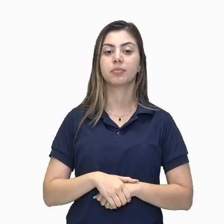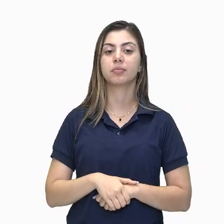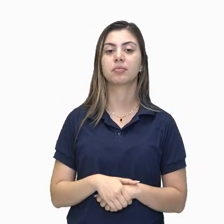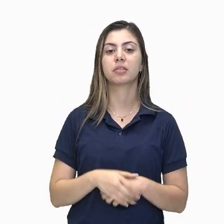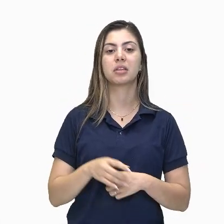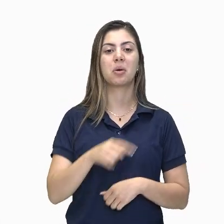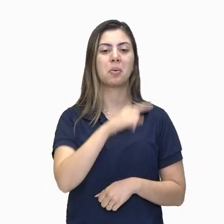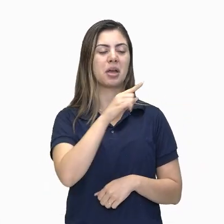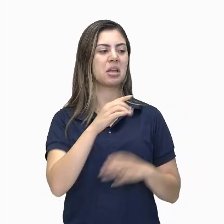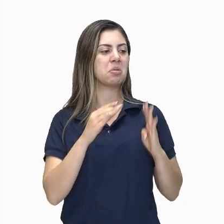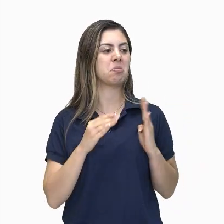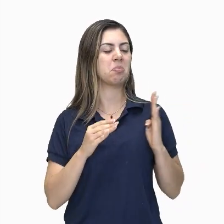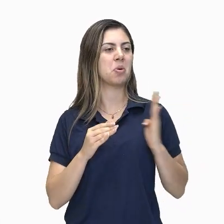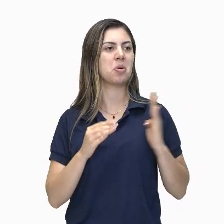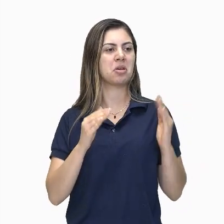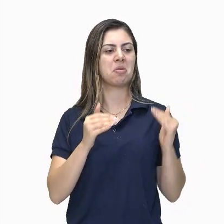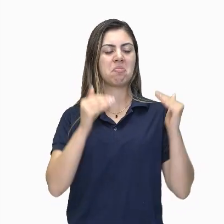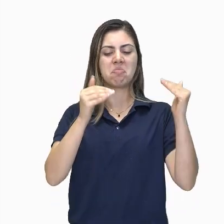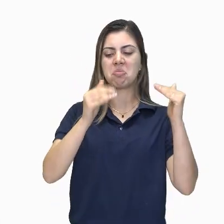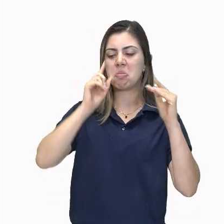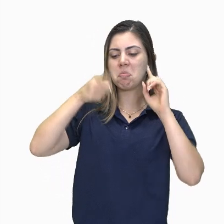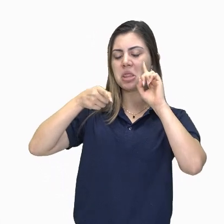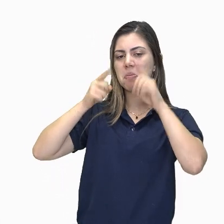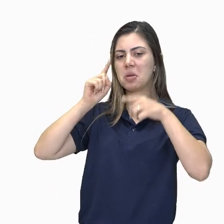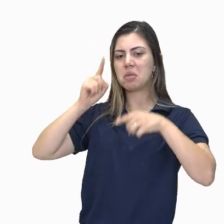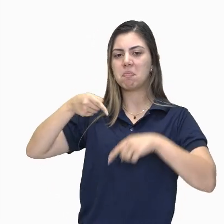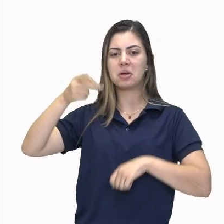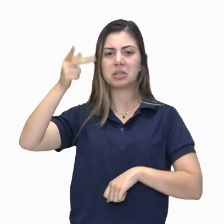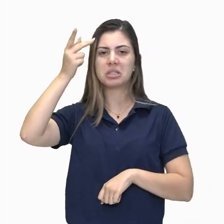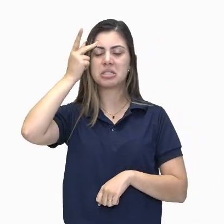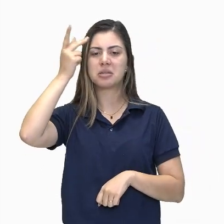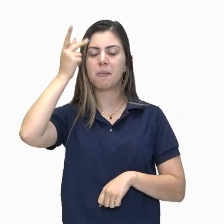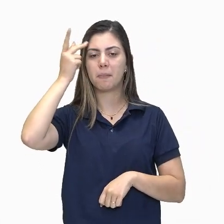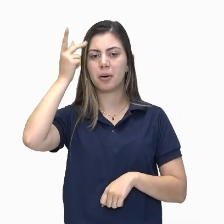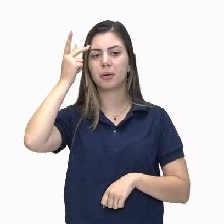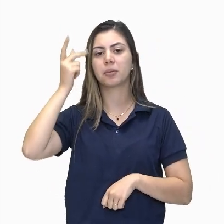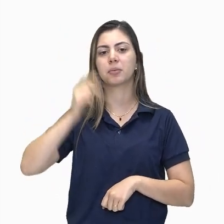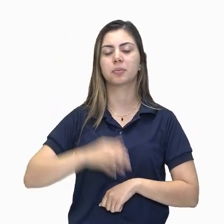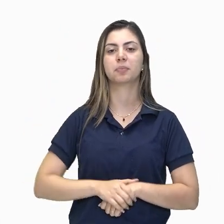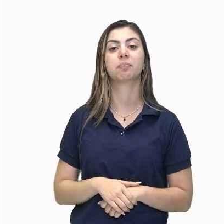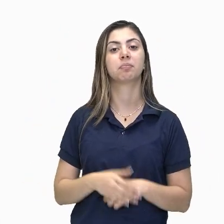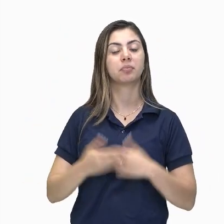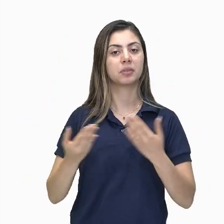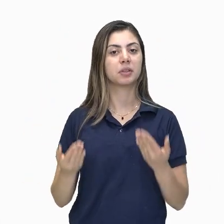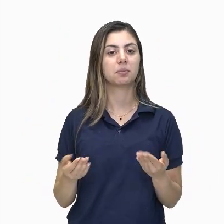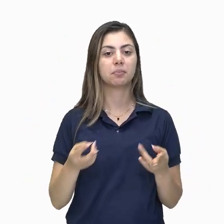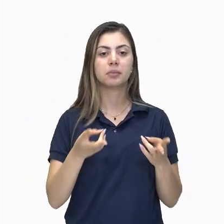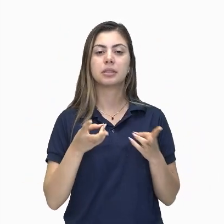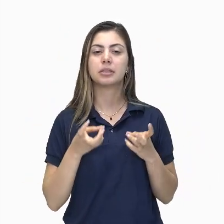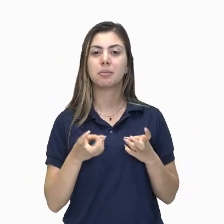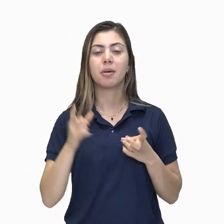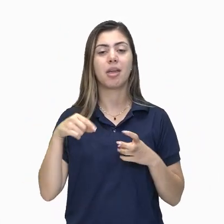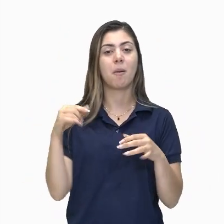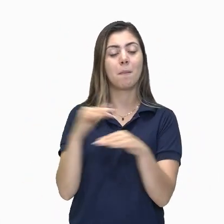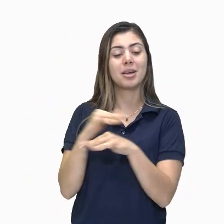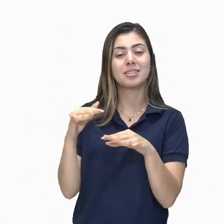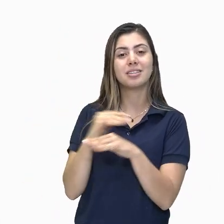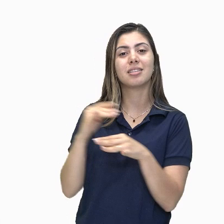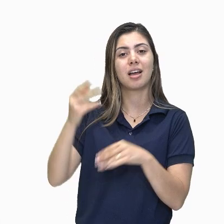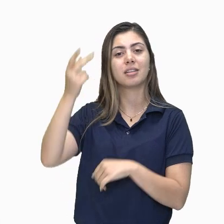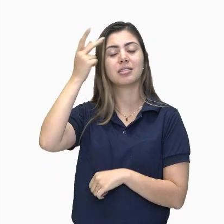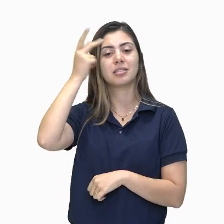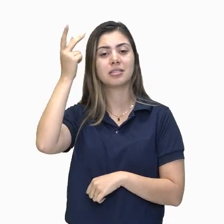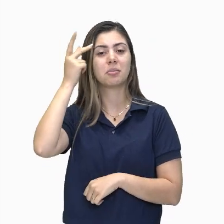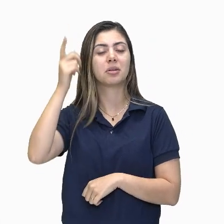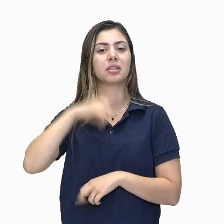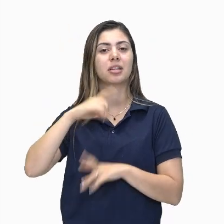bem feita de São Paulo. Então ele viu muitos desses grupos, né, São Paulo em desenvolvimento, uma cidade que devia ter muitos desses